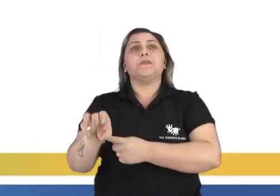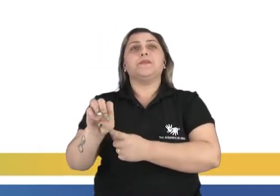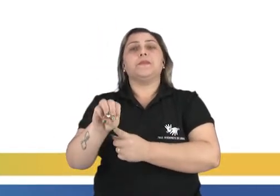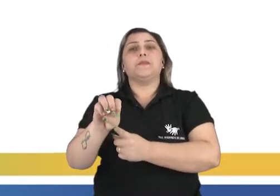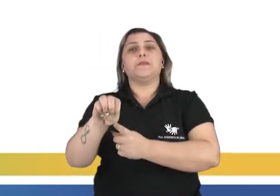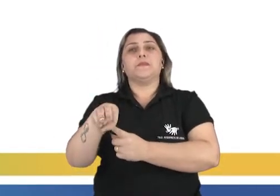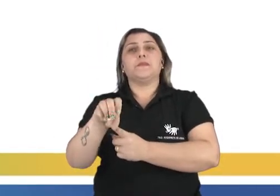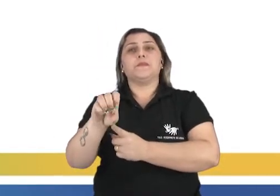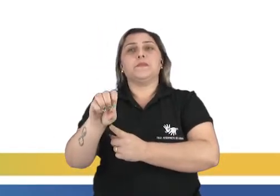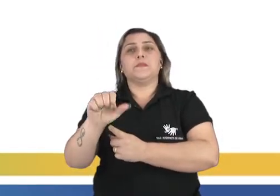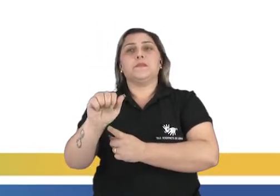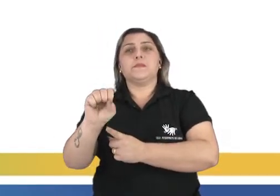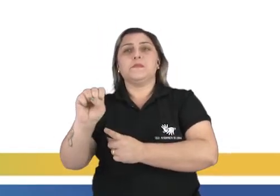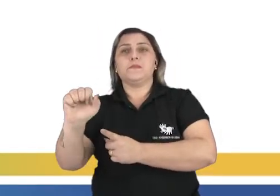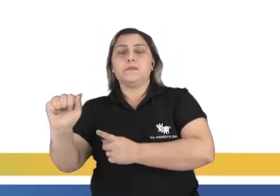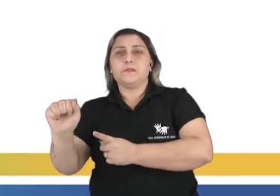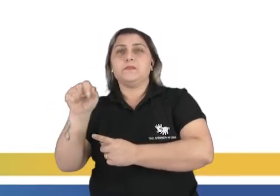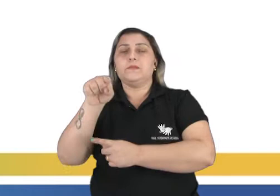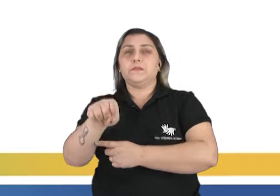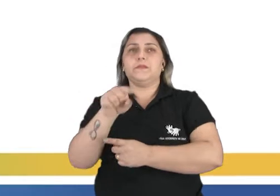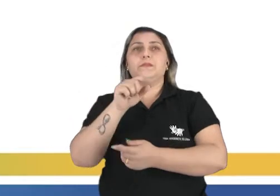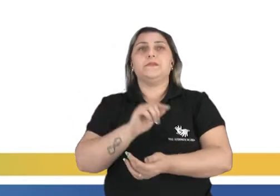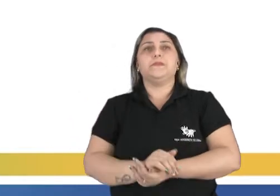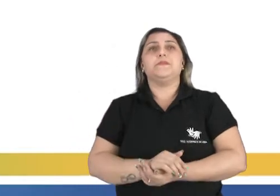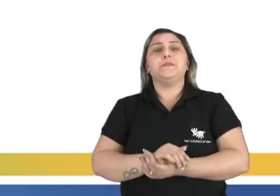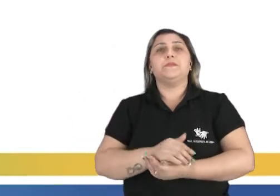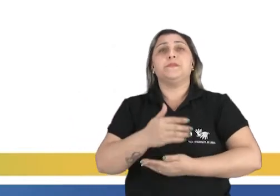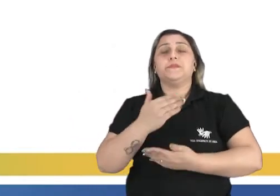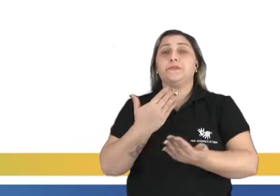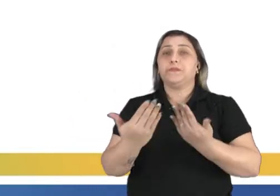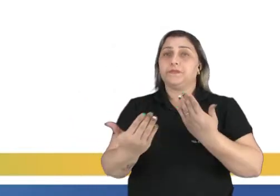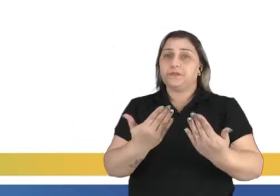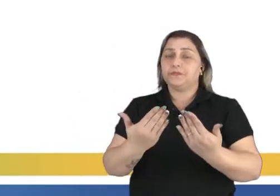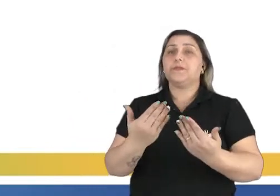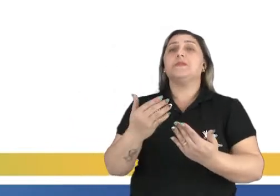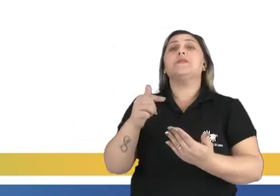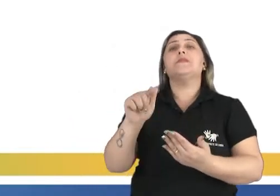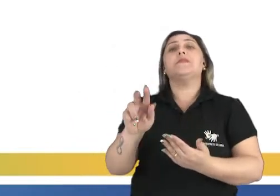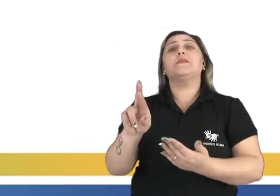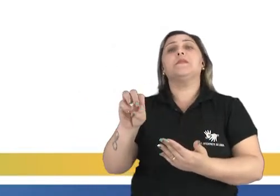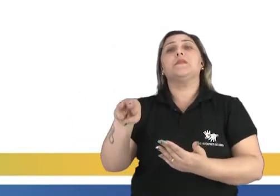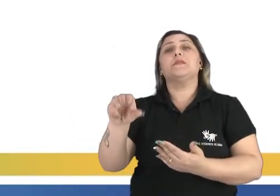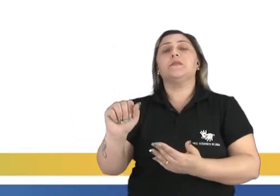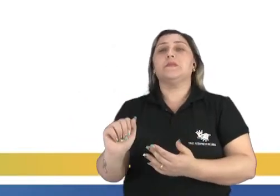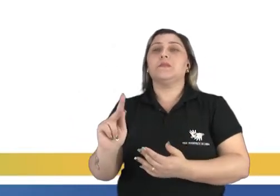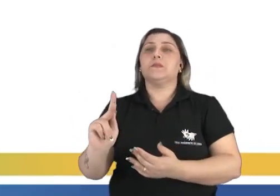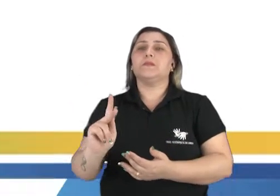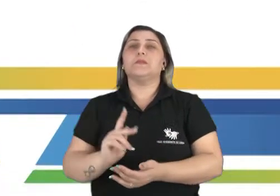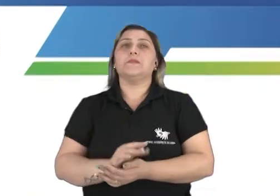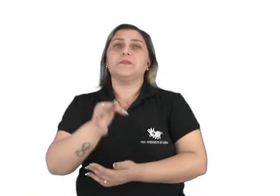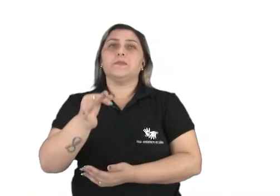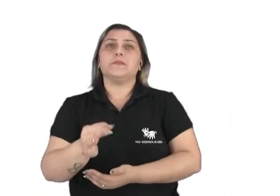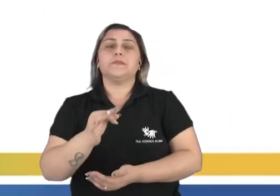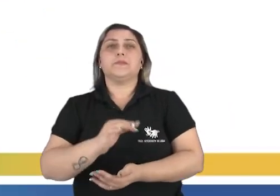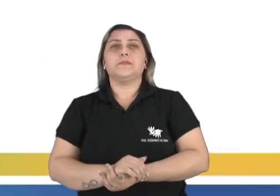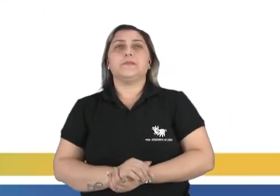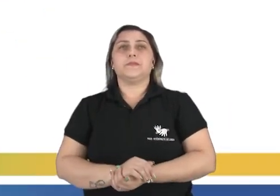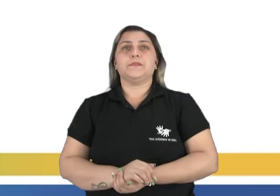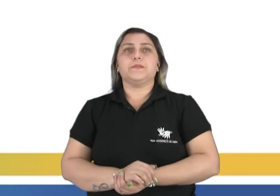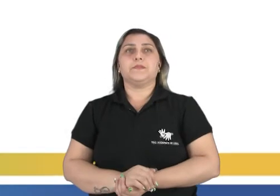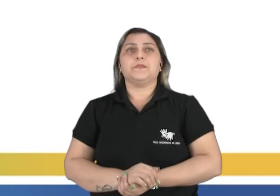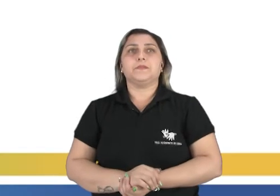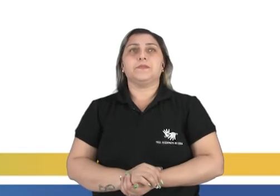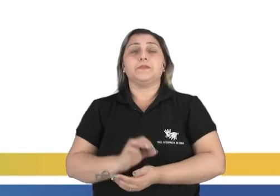de massa. Então, quando fala massa, você tem que relacionar essa palavra com grama, tá ok? Certinho?